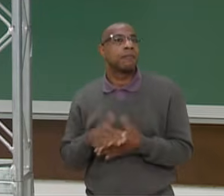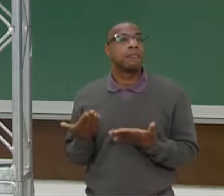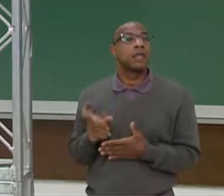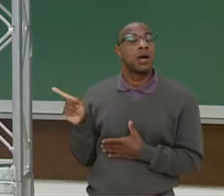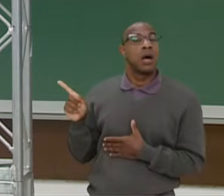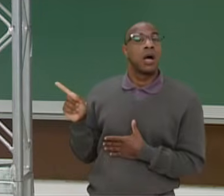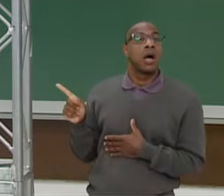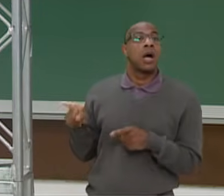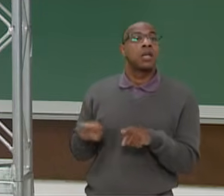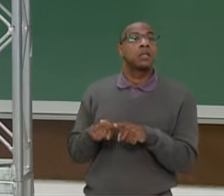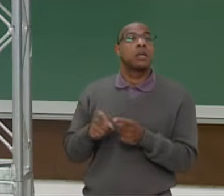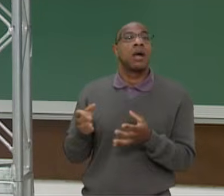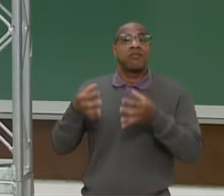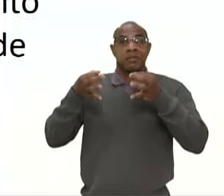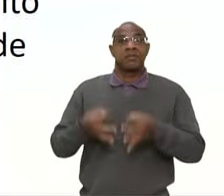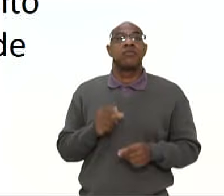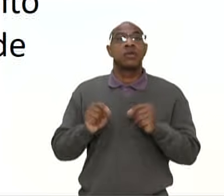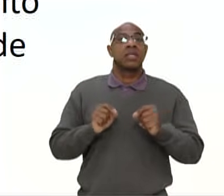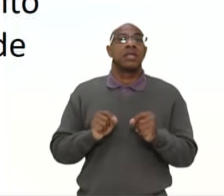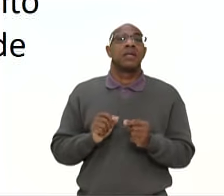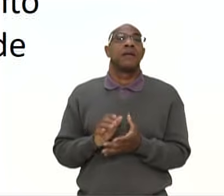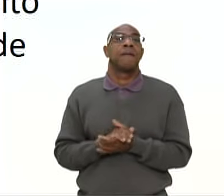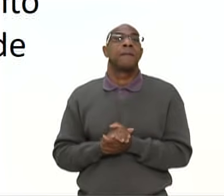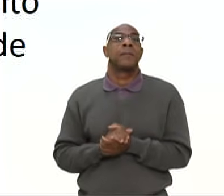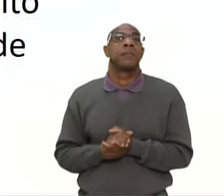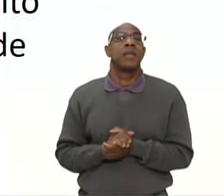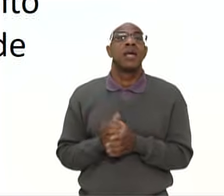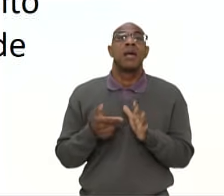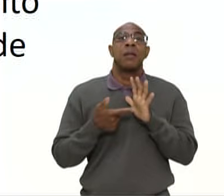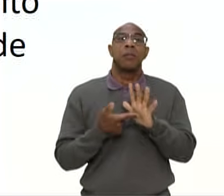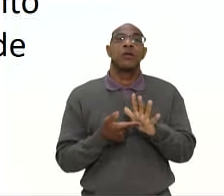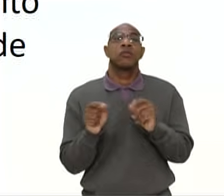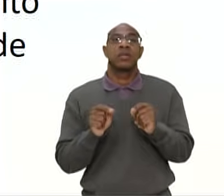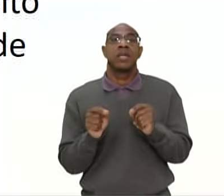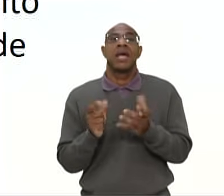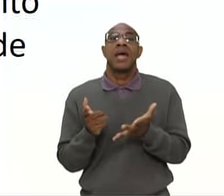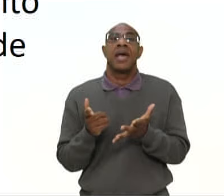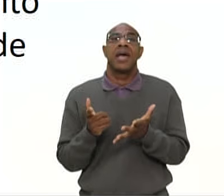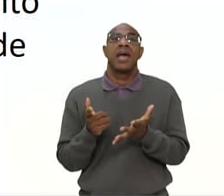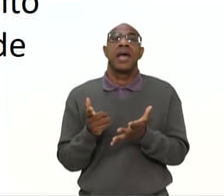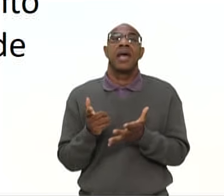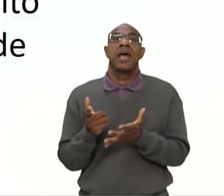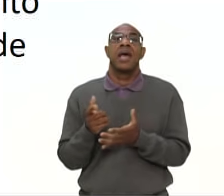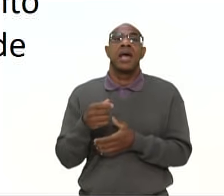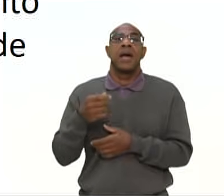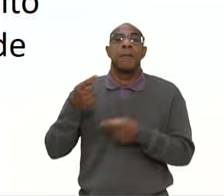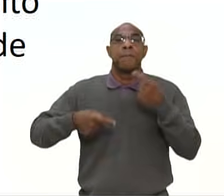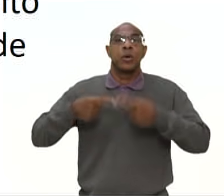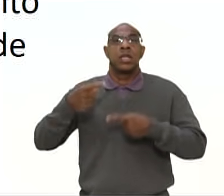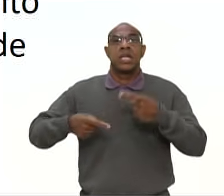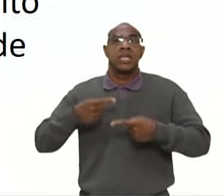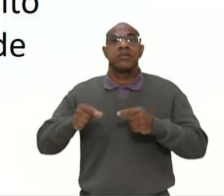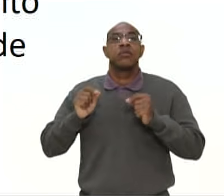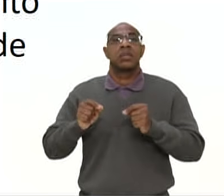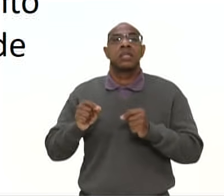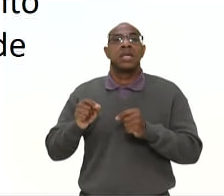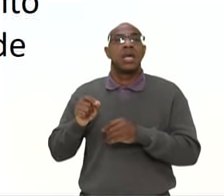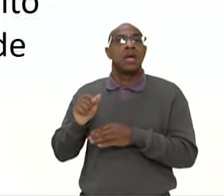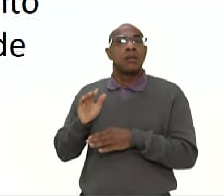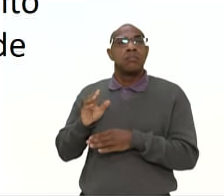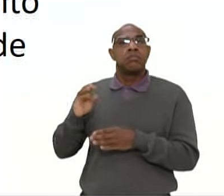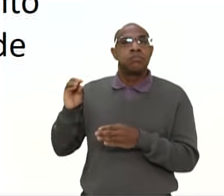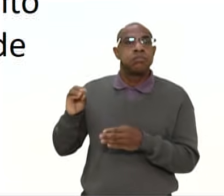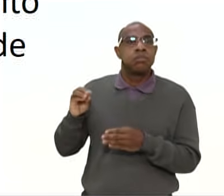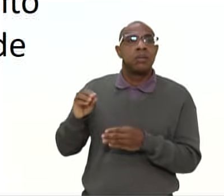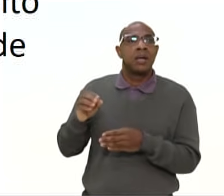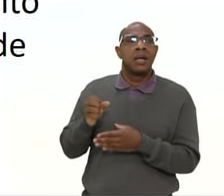as ações afirmativas, que são maneiras de intervenção política que visam coibir discriminações ou